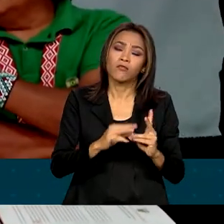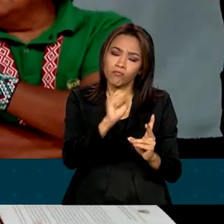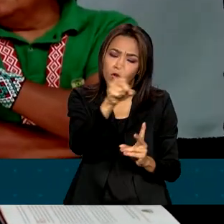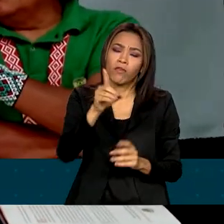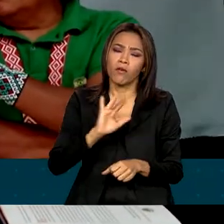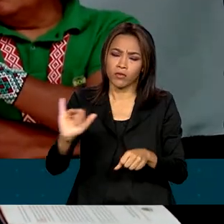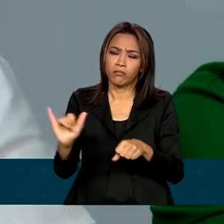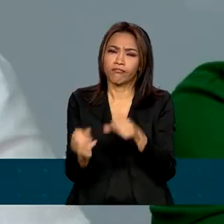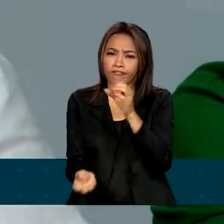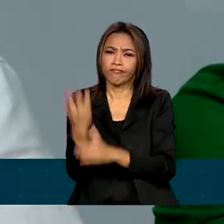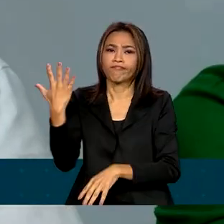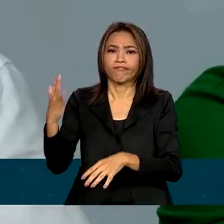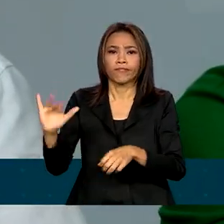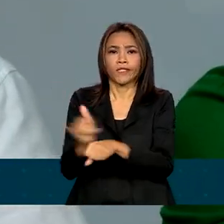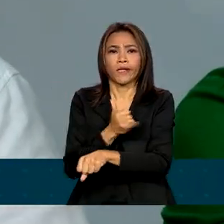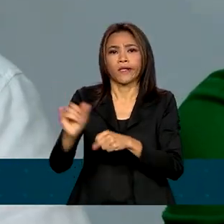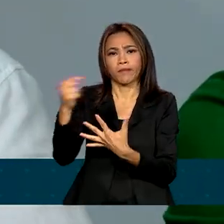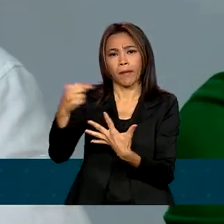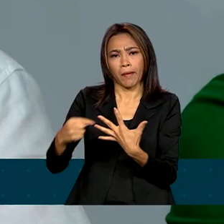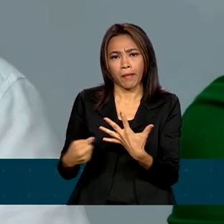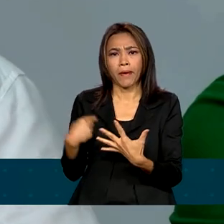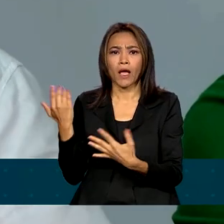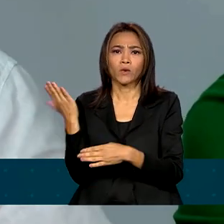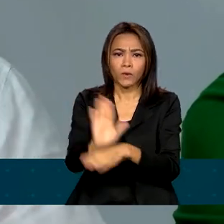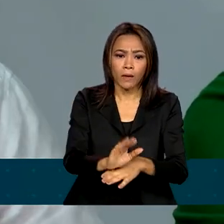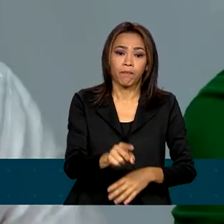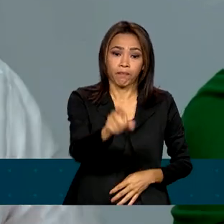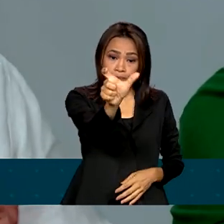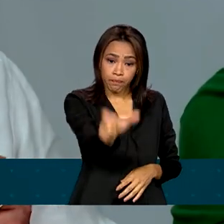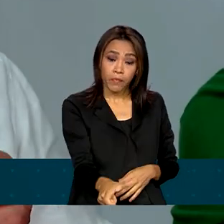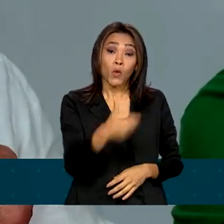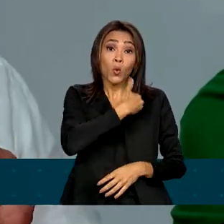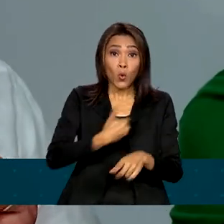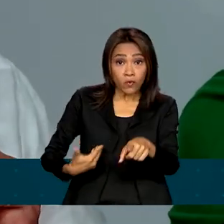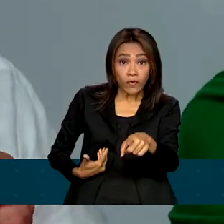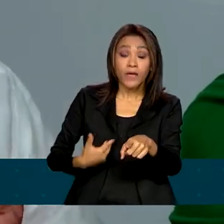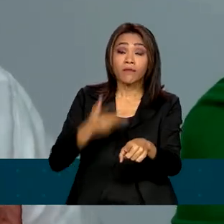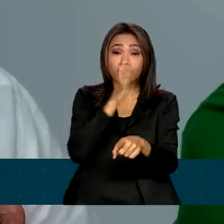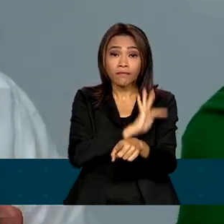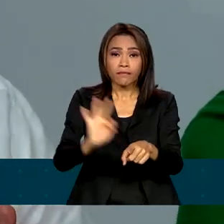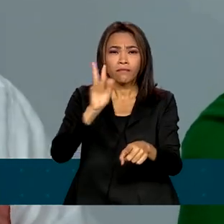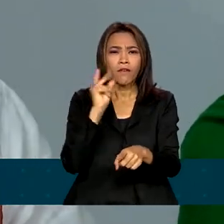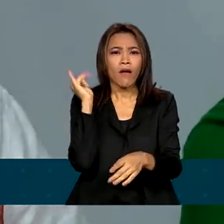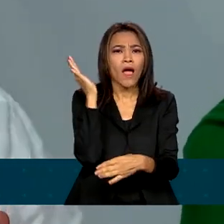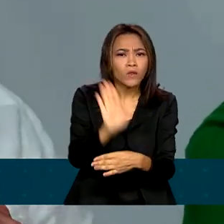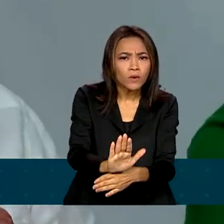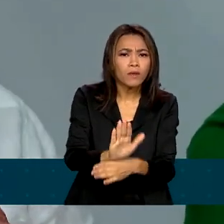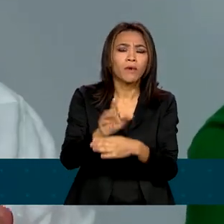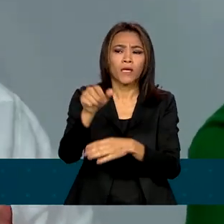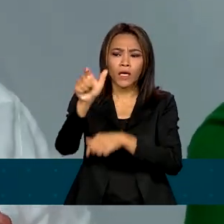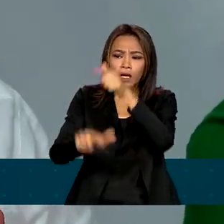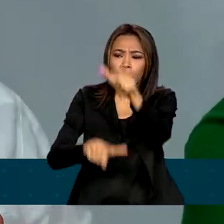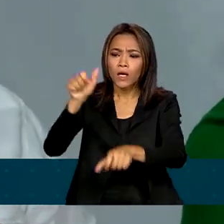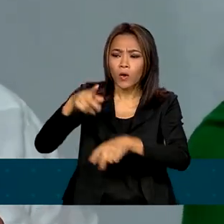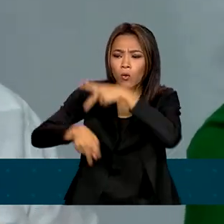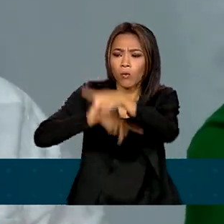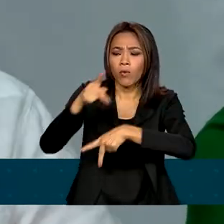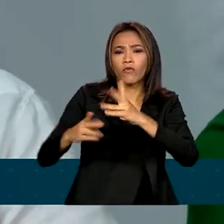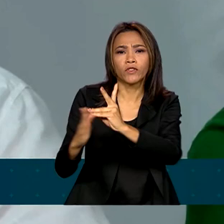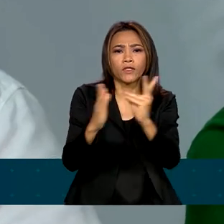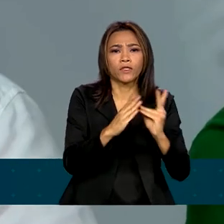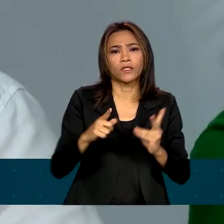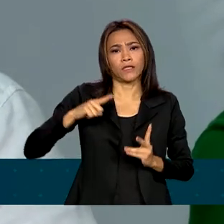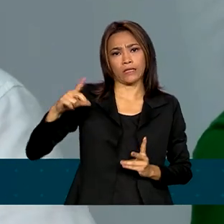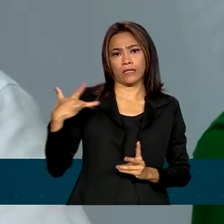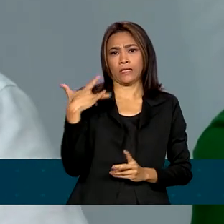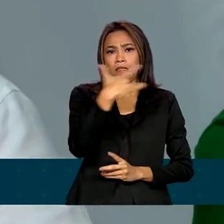a população. O governo federal vai cuidar para que o povo indígena tenha saúde de primeira qualidade